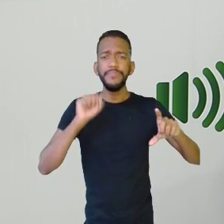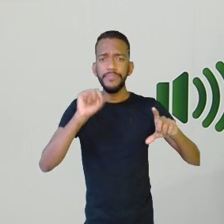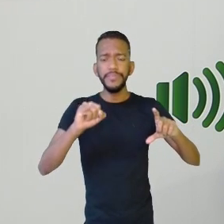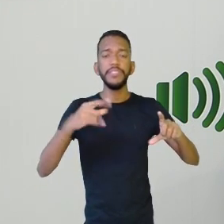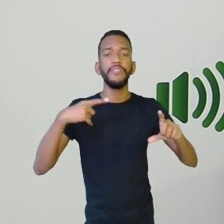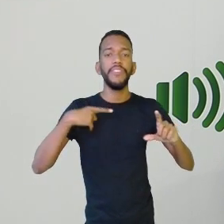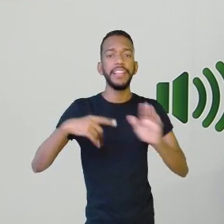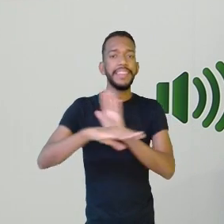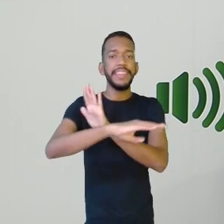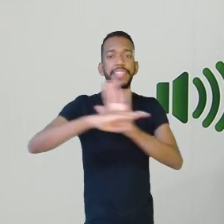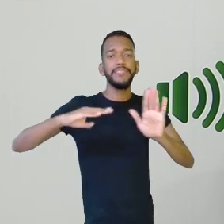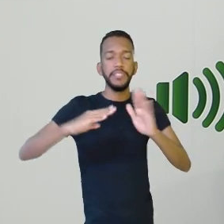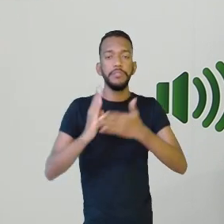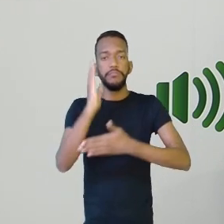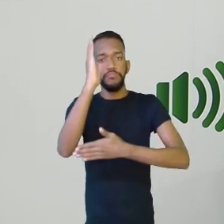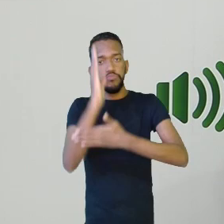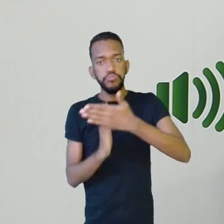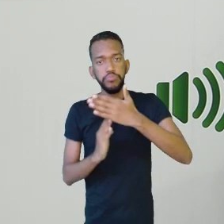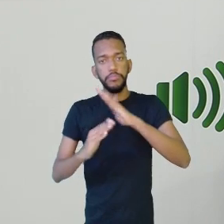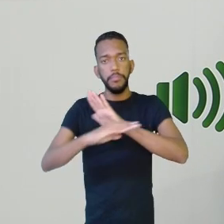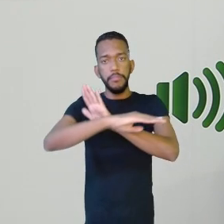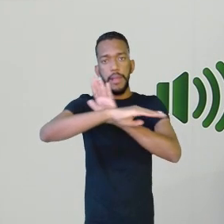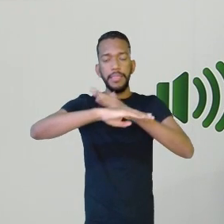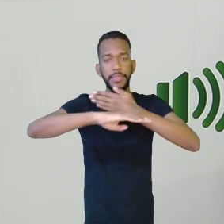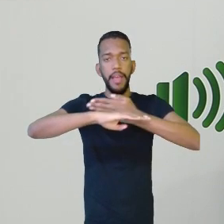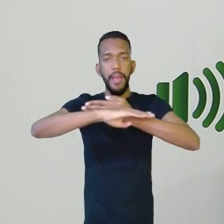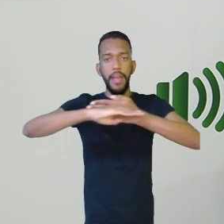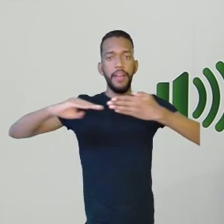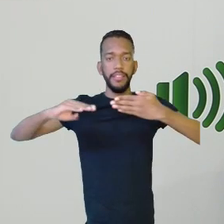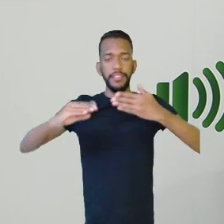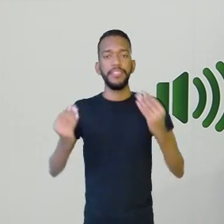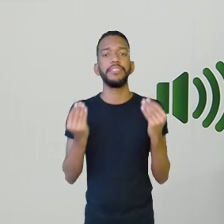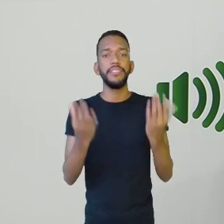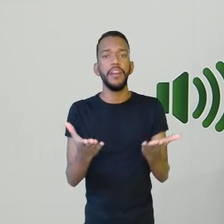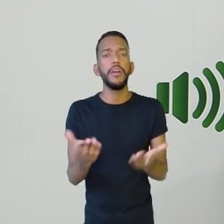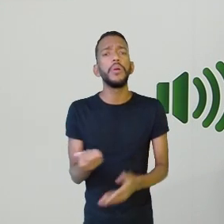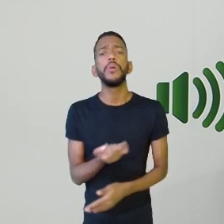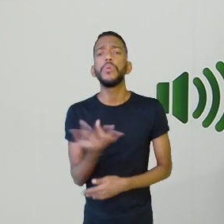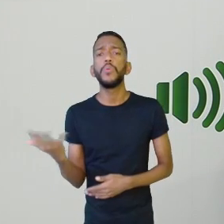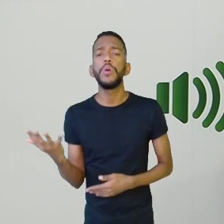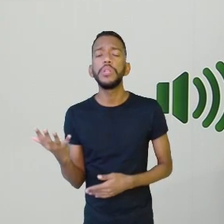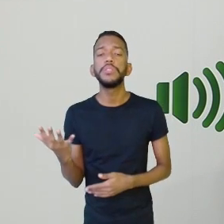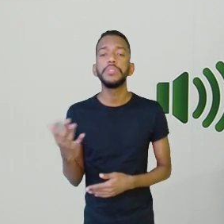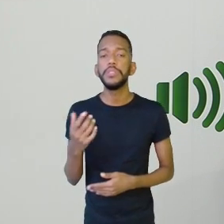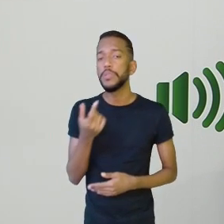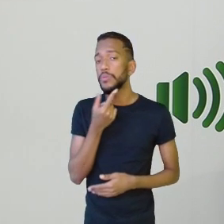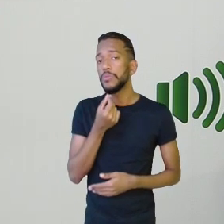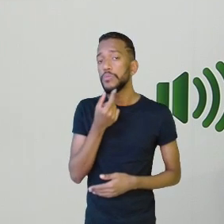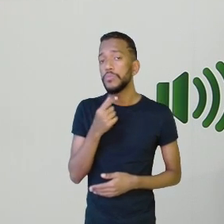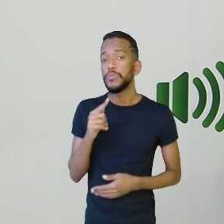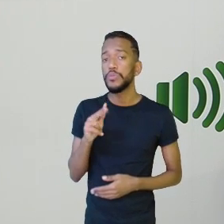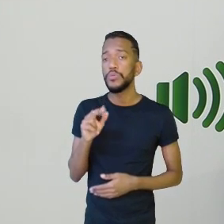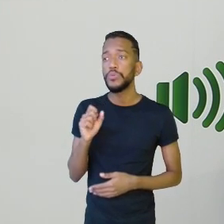se tem 10 partes e eu vou dar a metade, o meio, quantas partes o Gustavo vai